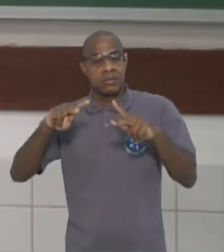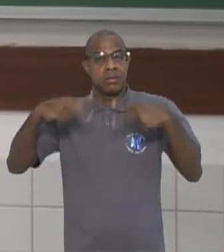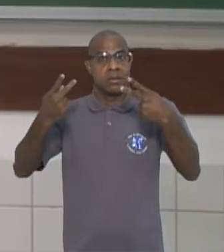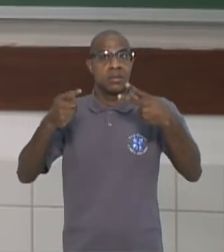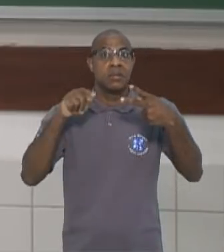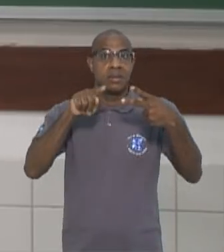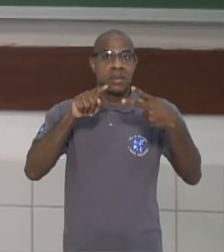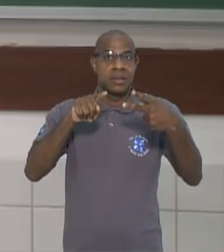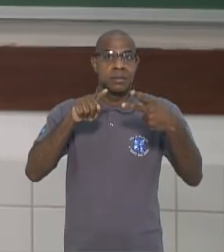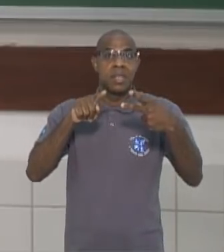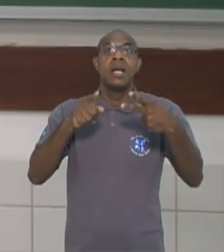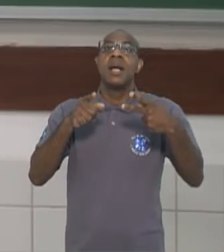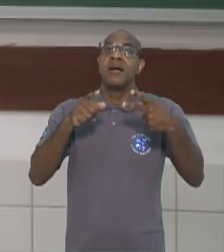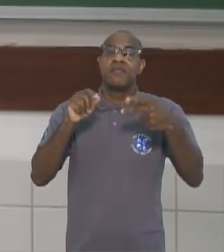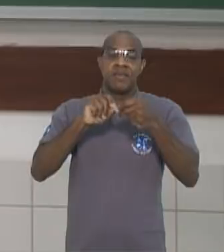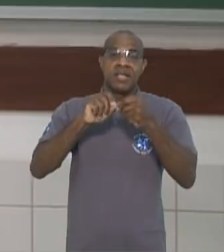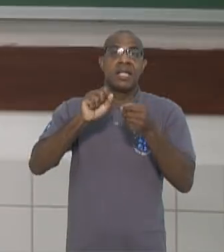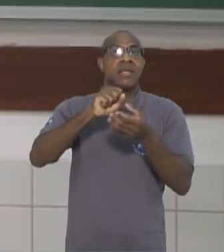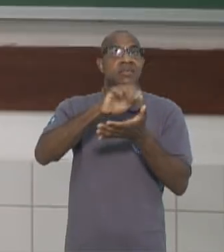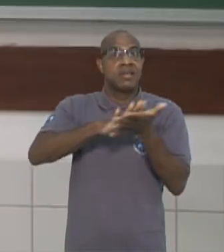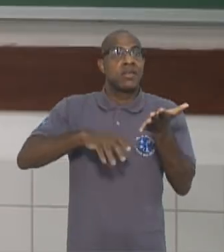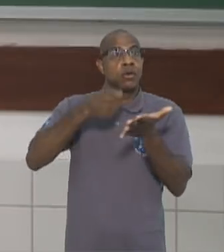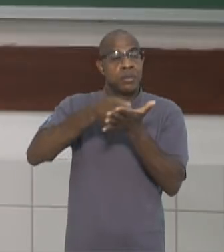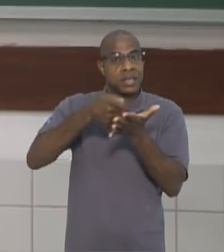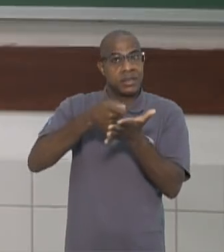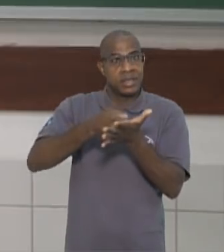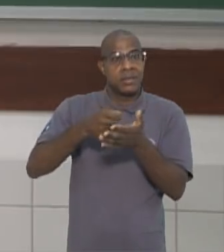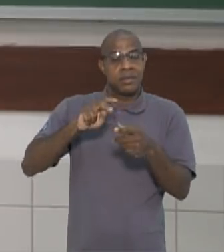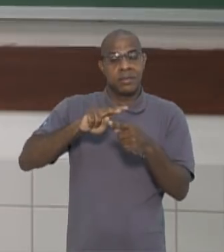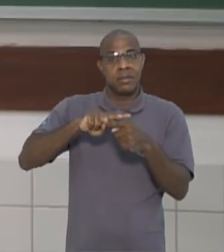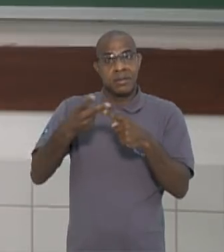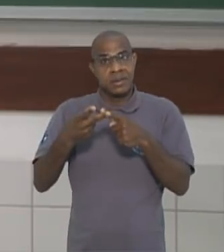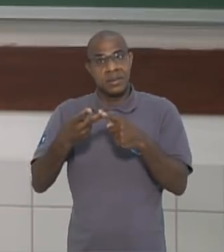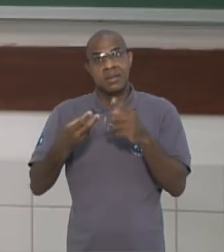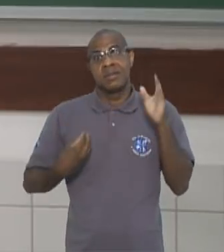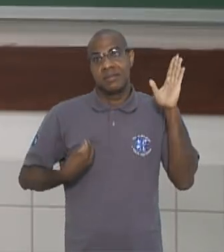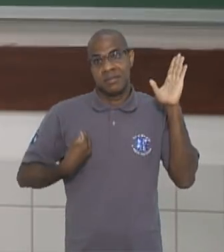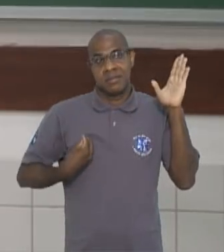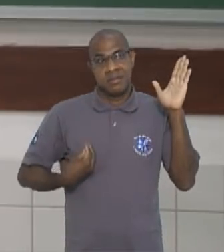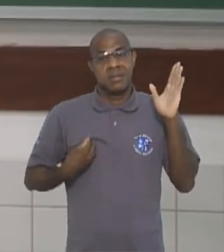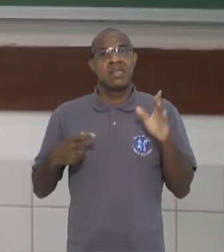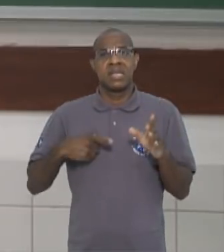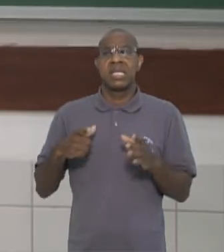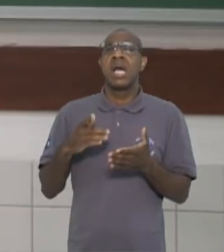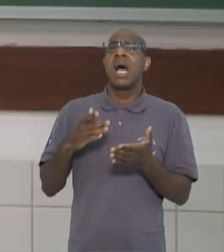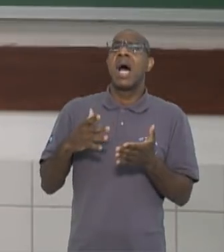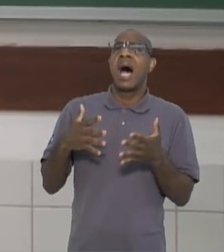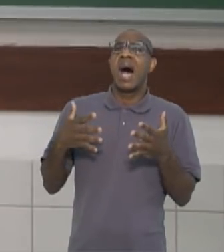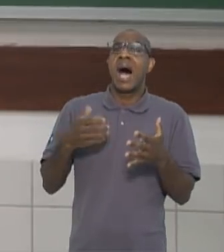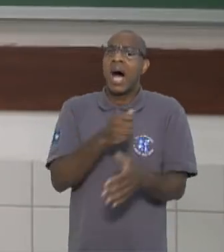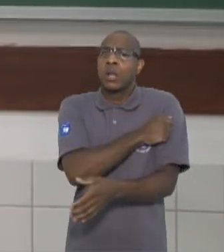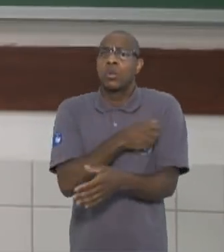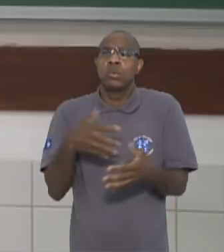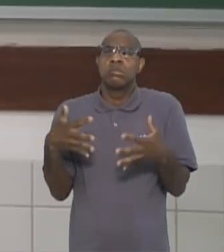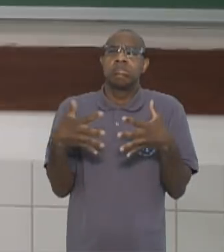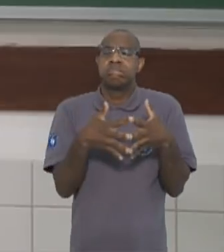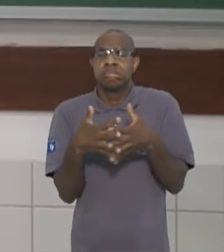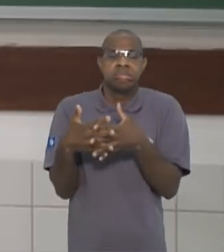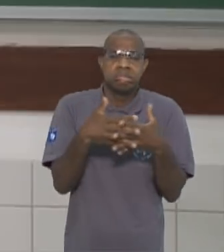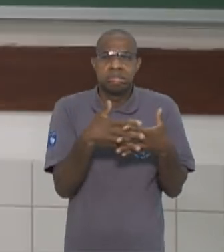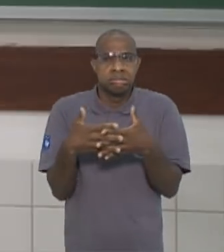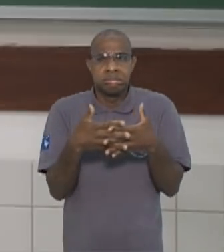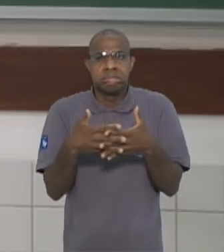para confirmar a presença de vocês na aula, porque eu sei que tem muitos alunos aí que estão fazendo confusão, não estão conseguindo colocar presença,